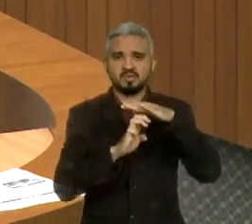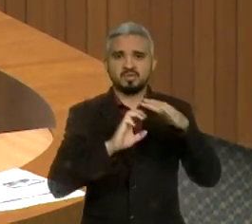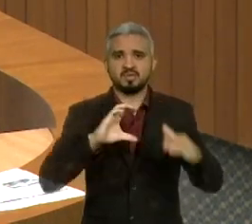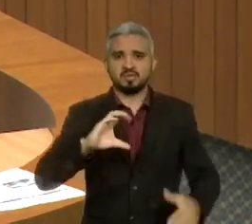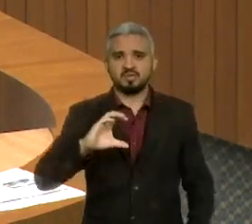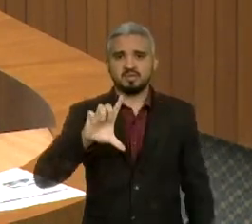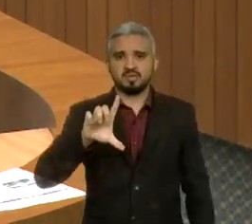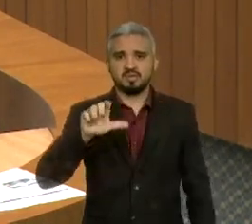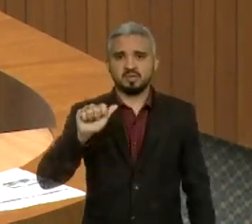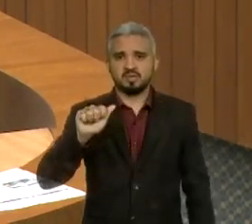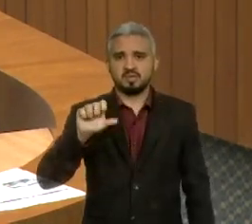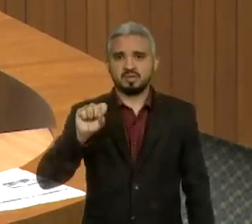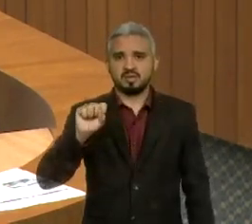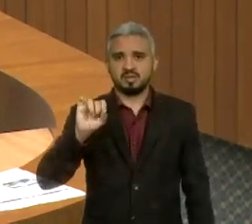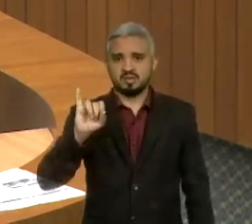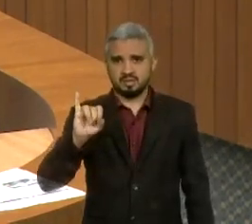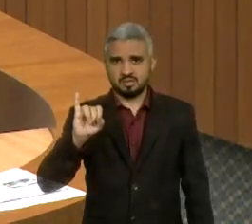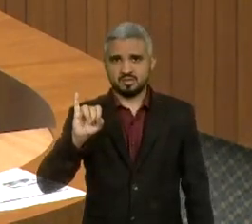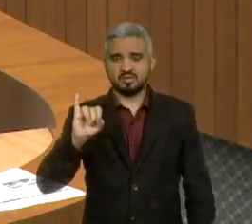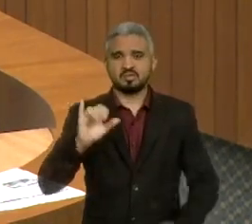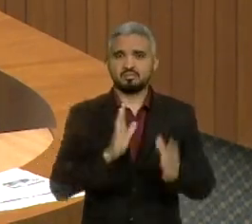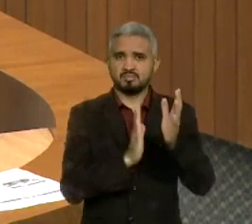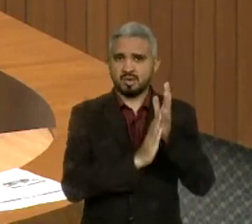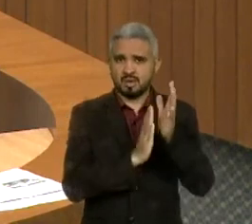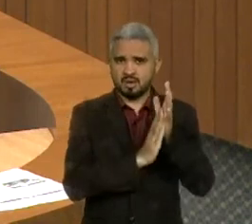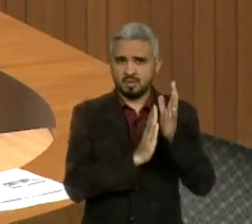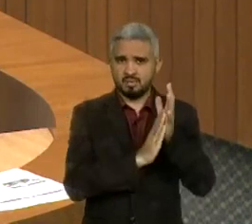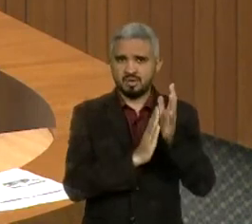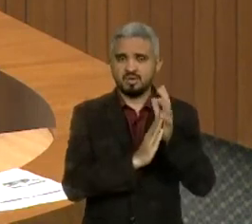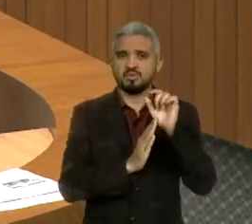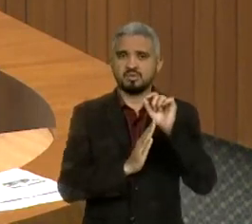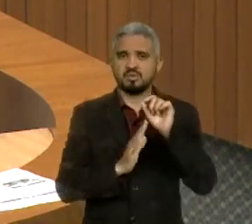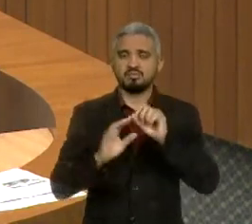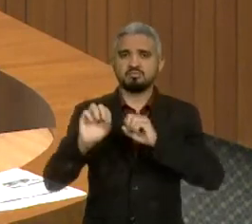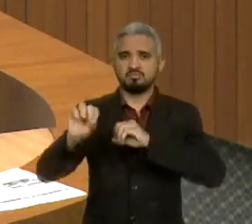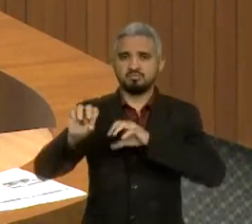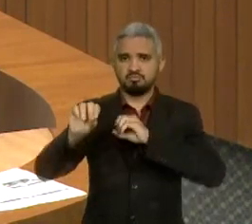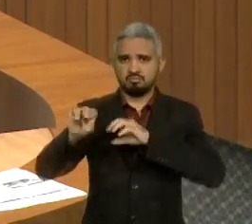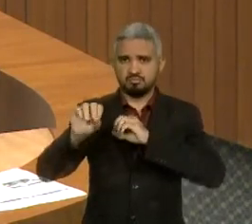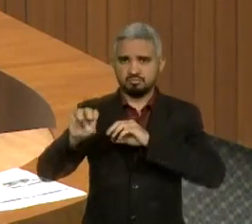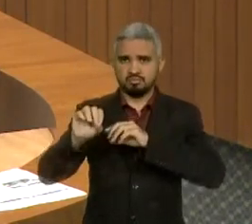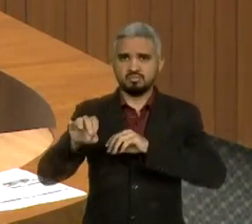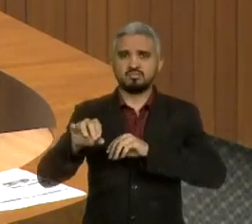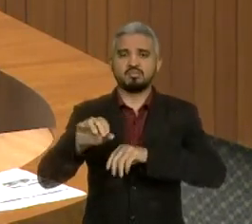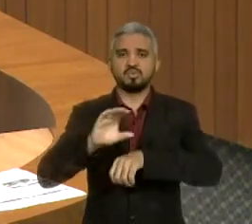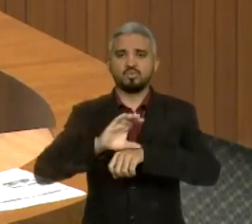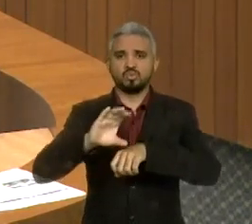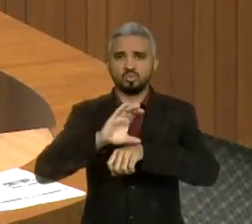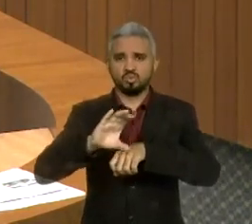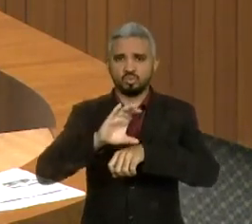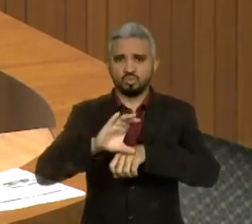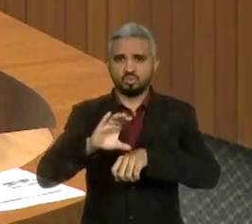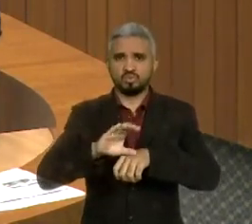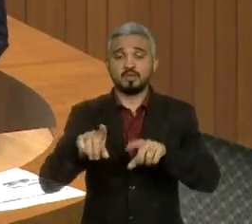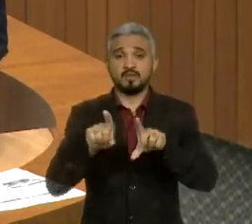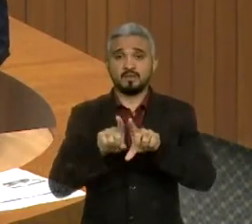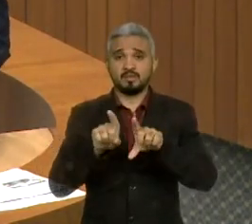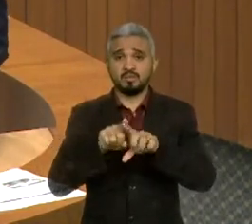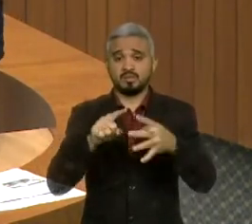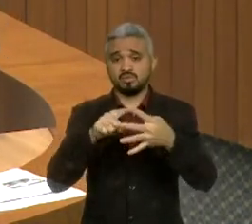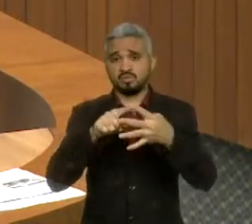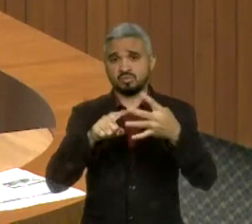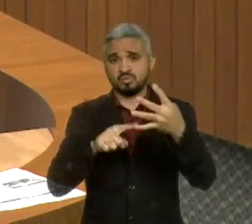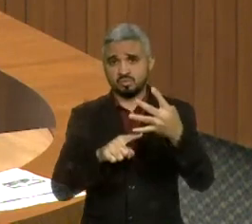seus vigilantes. E, claro, parabenizar também os quatro vigilantes, que a gente não teve o nome completo deles,